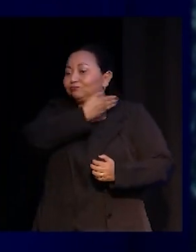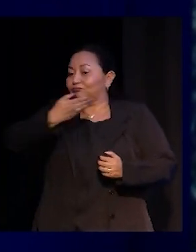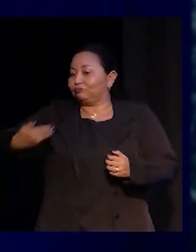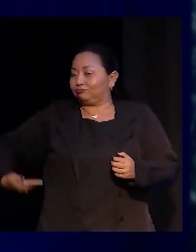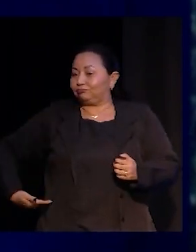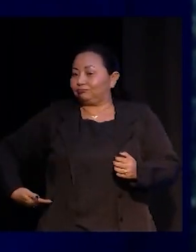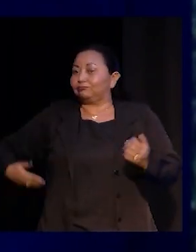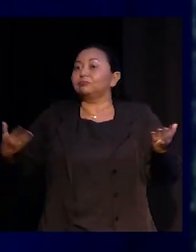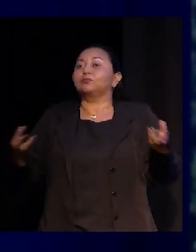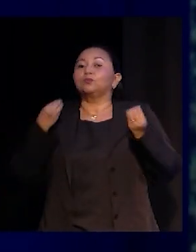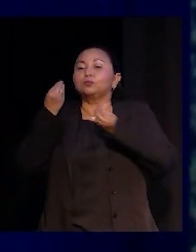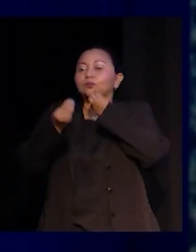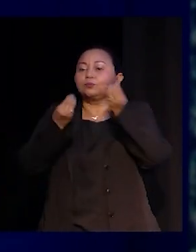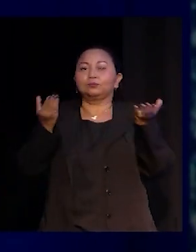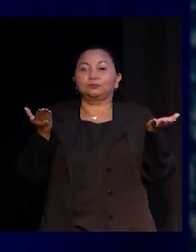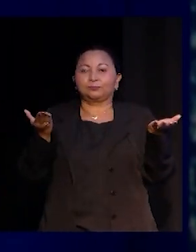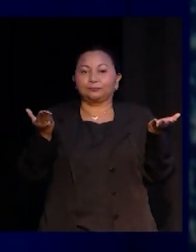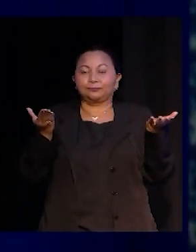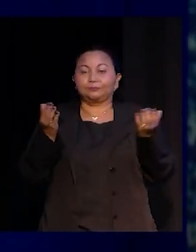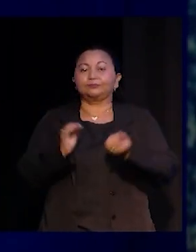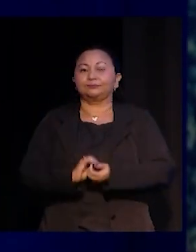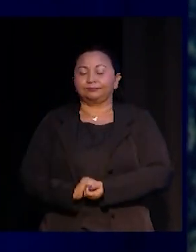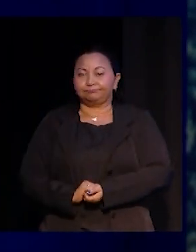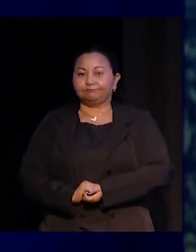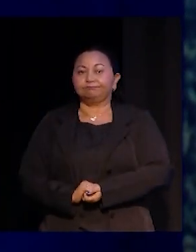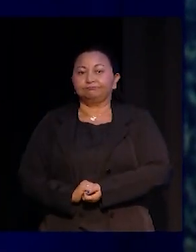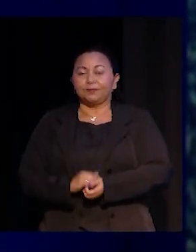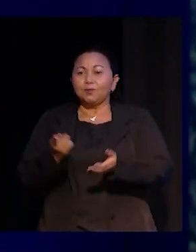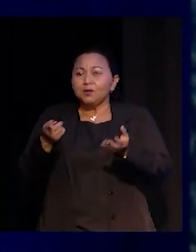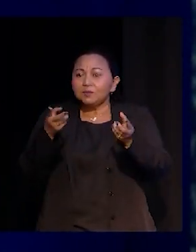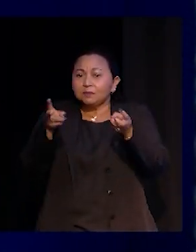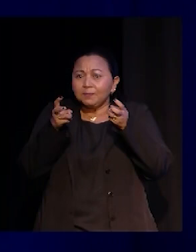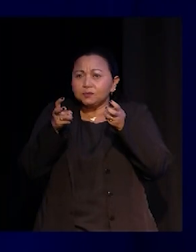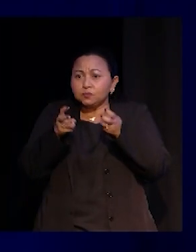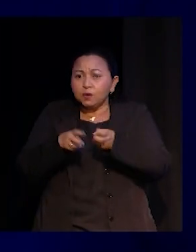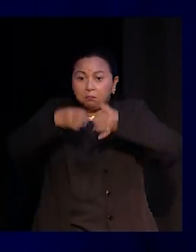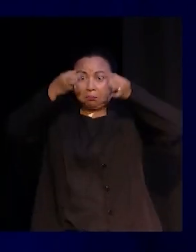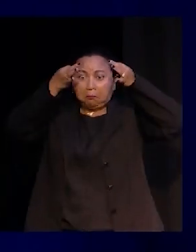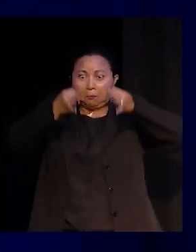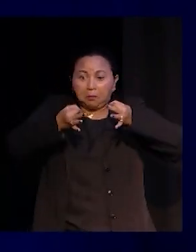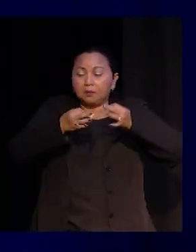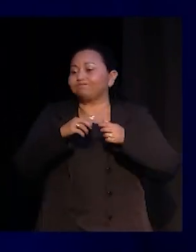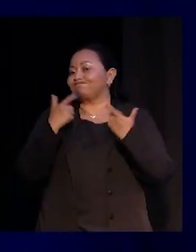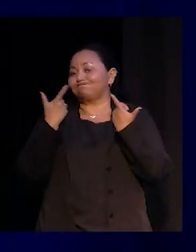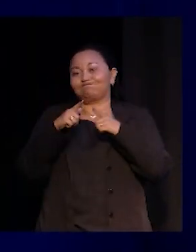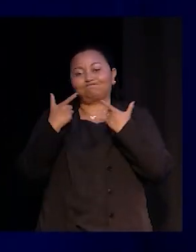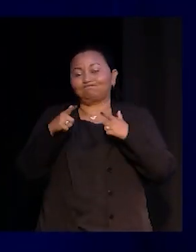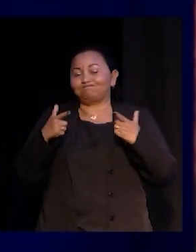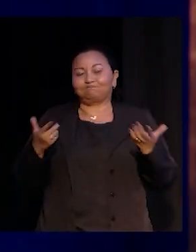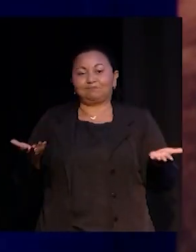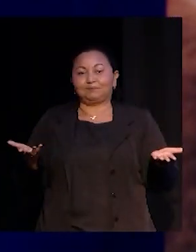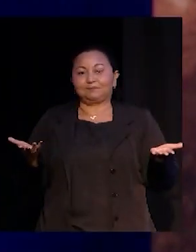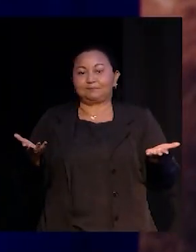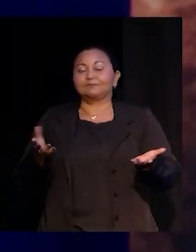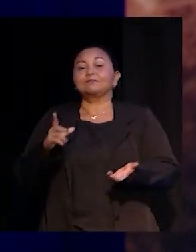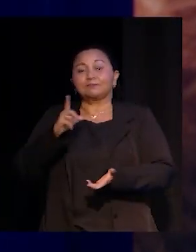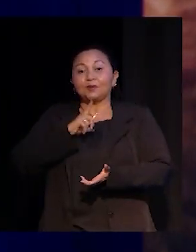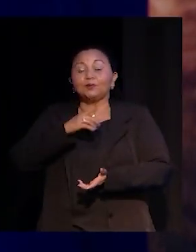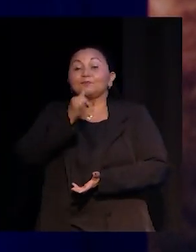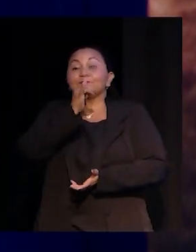A insegurança institucional é a insegurança na relação entre os poderes do Estado. E eu tenho aqui um exemplo para